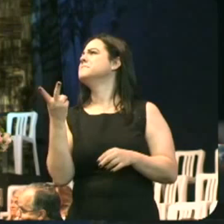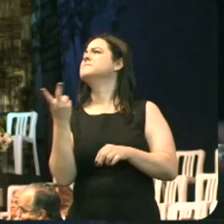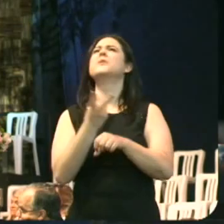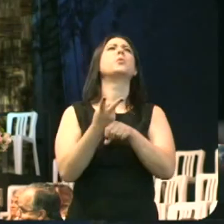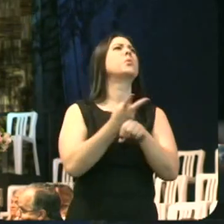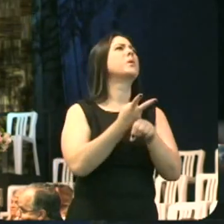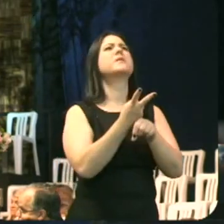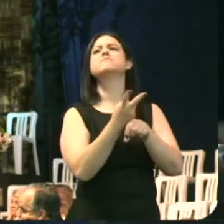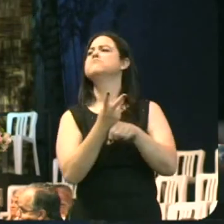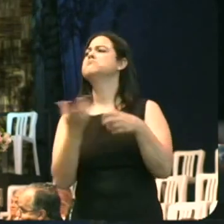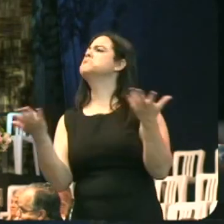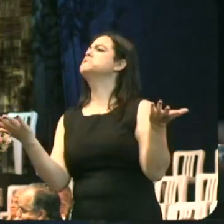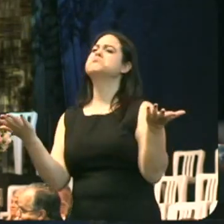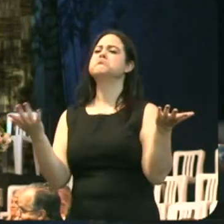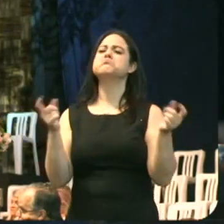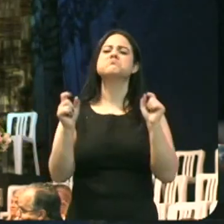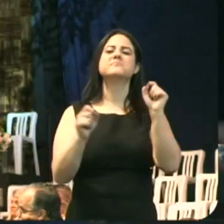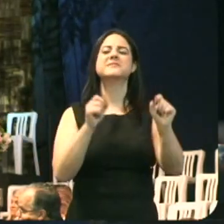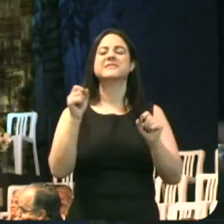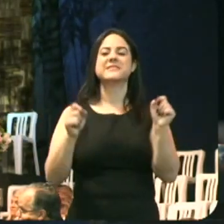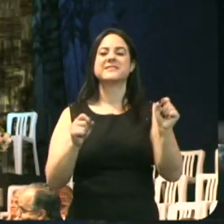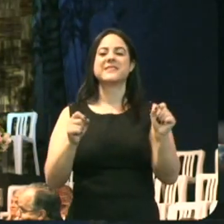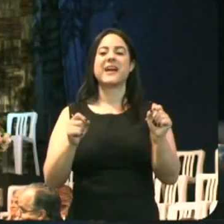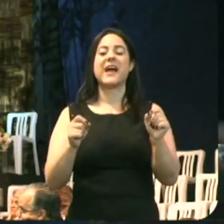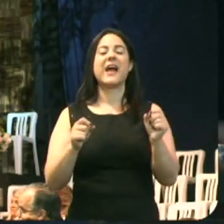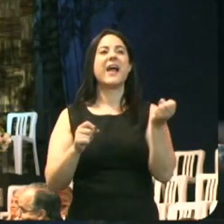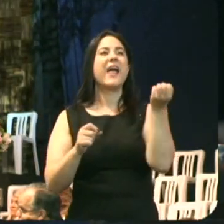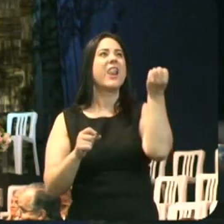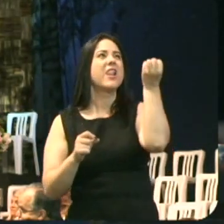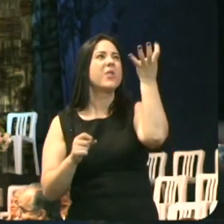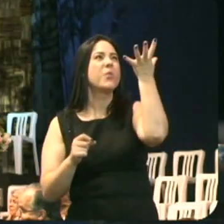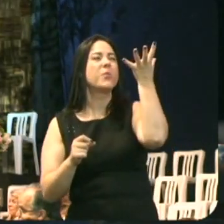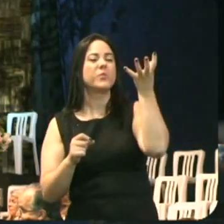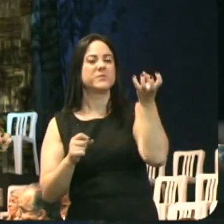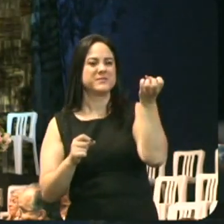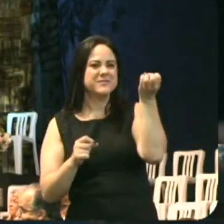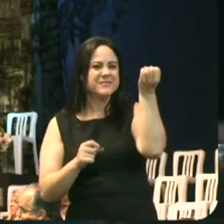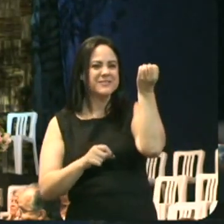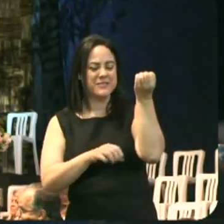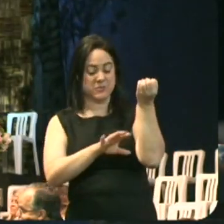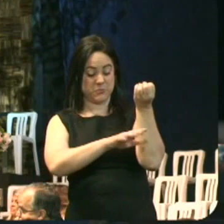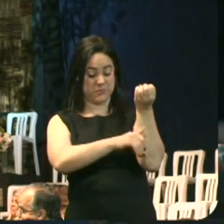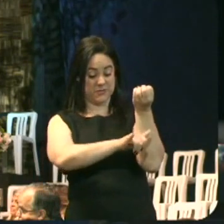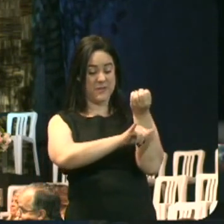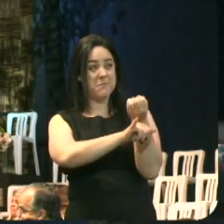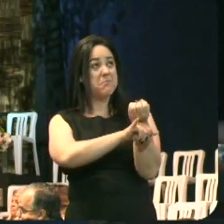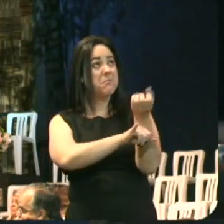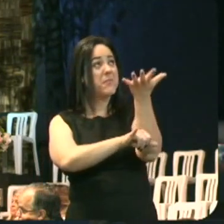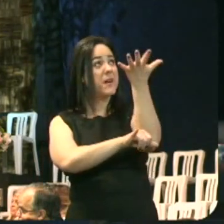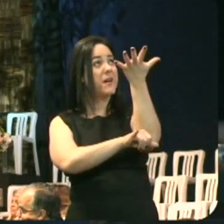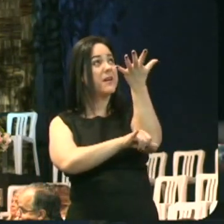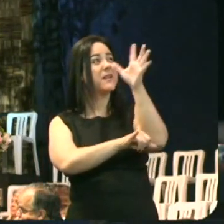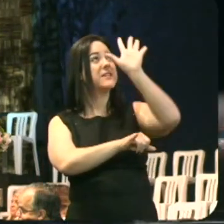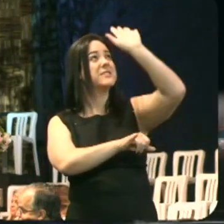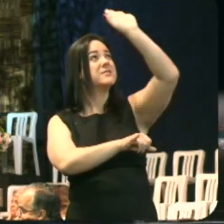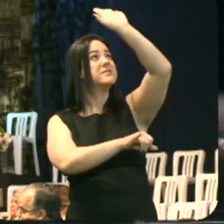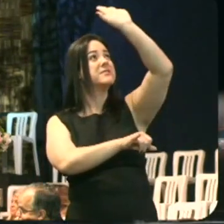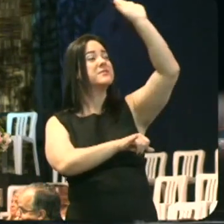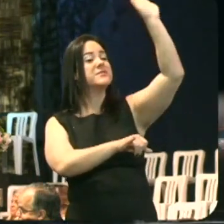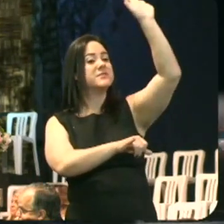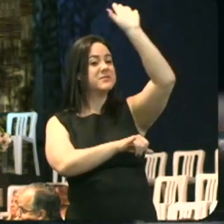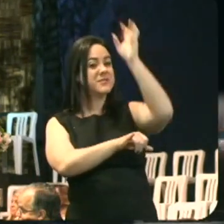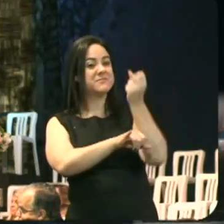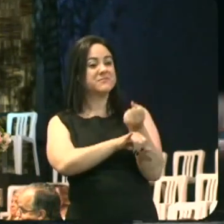procurando de onde vinha, porque aquela luzinha, ela gerava um impacto